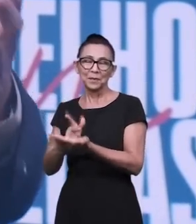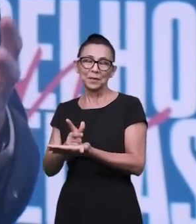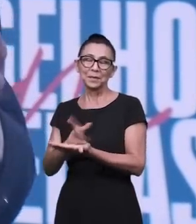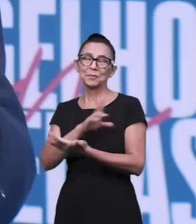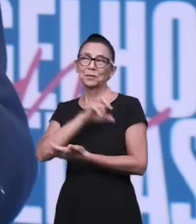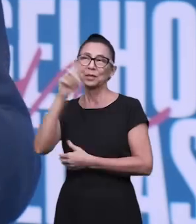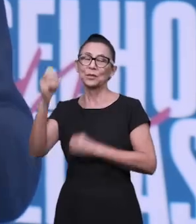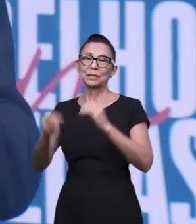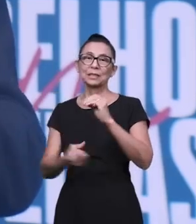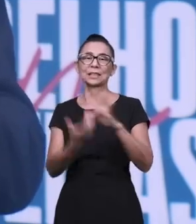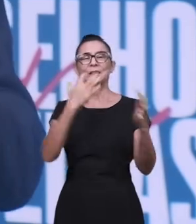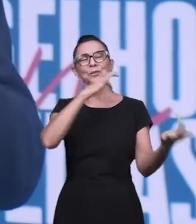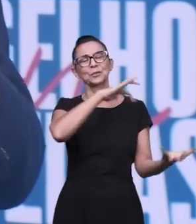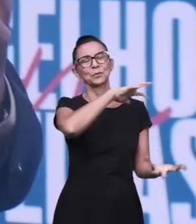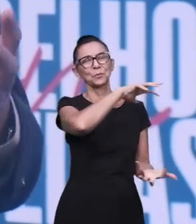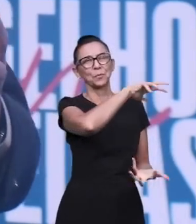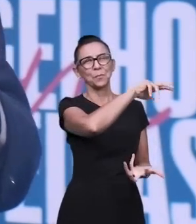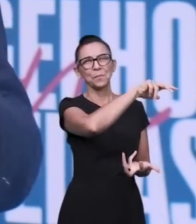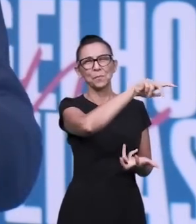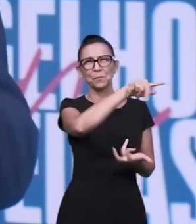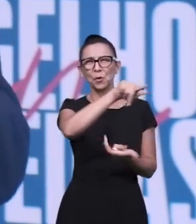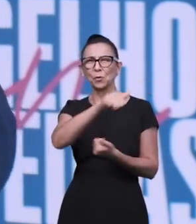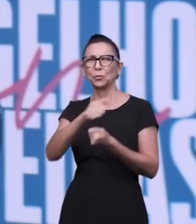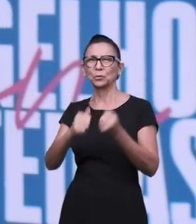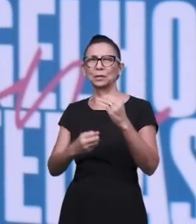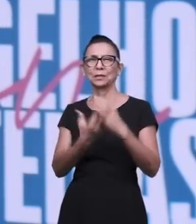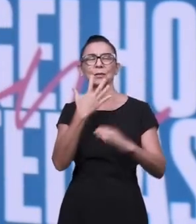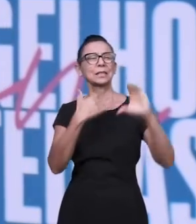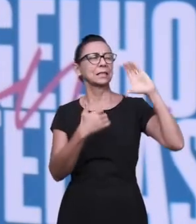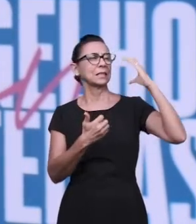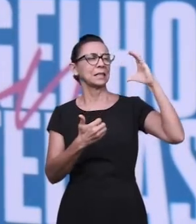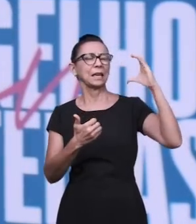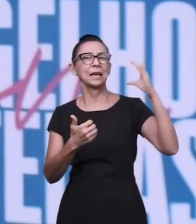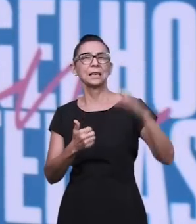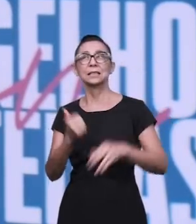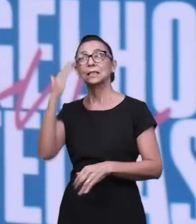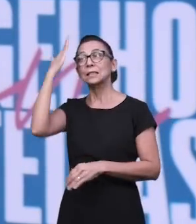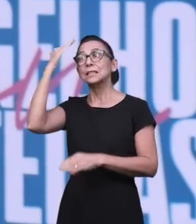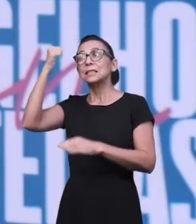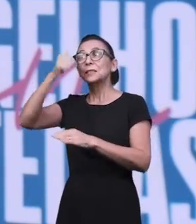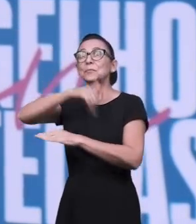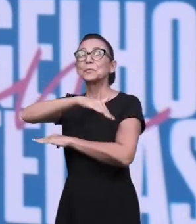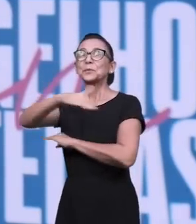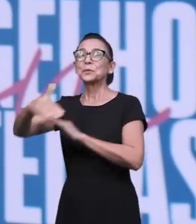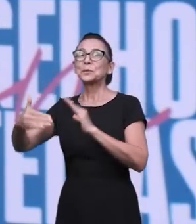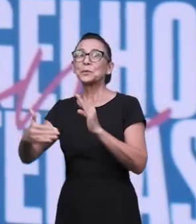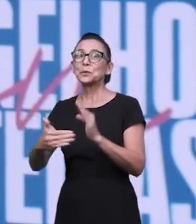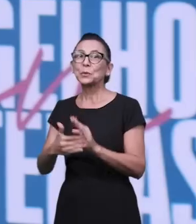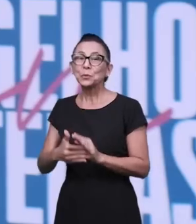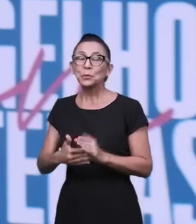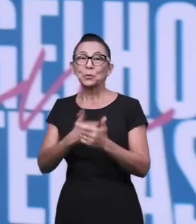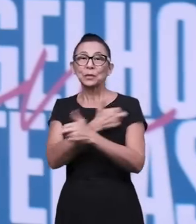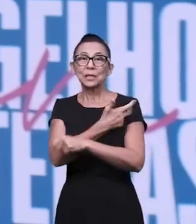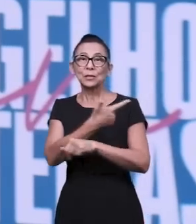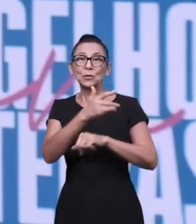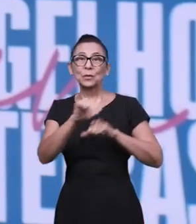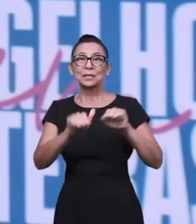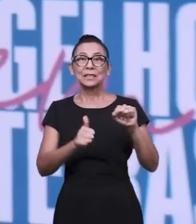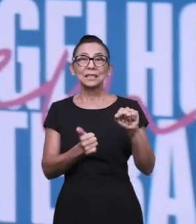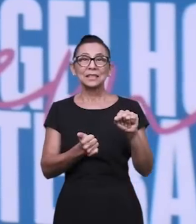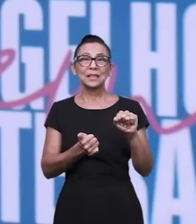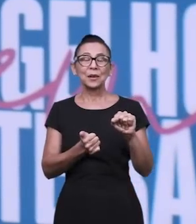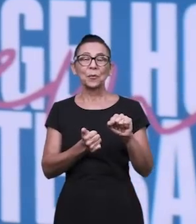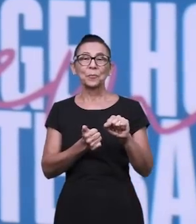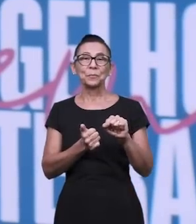todo o conhecimento. É o Deus da criação. Todo saber veio dele, porque as coisas ocultas são para o